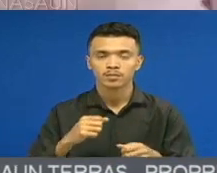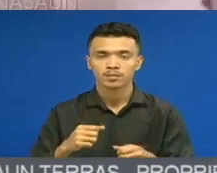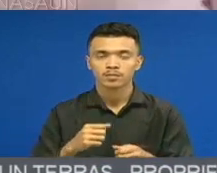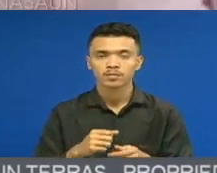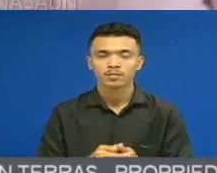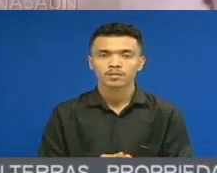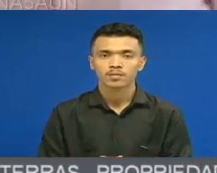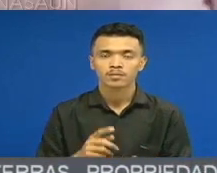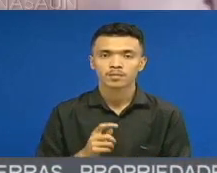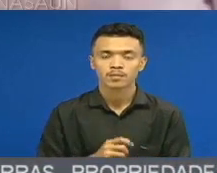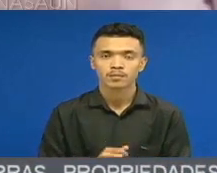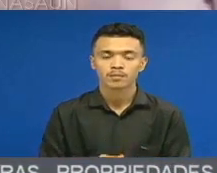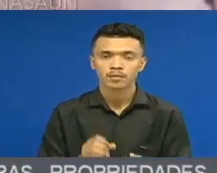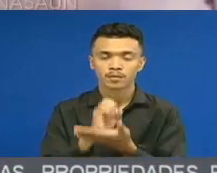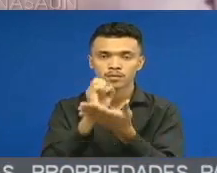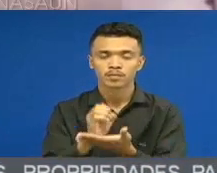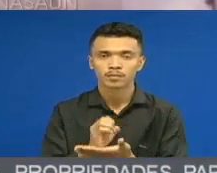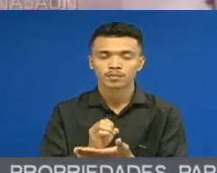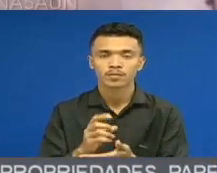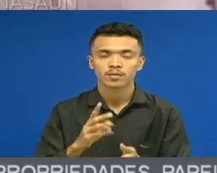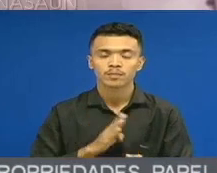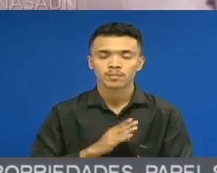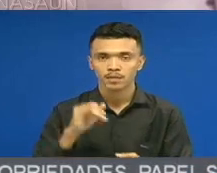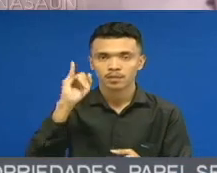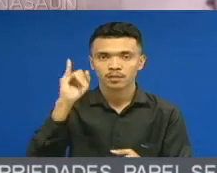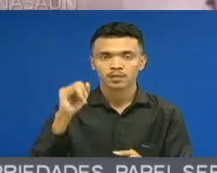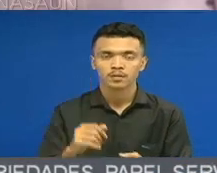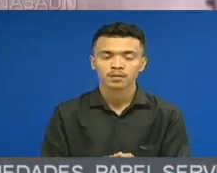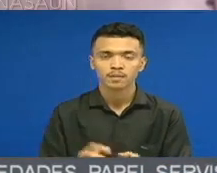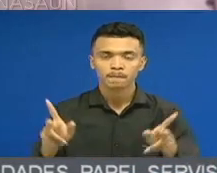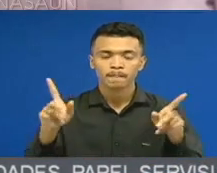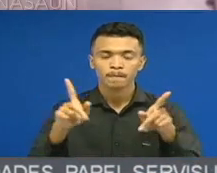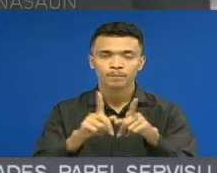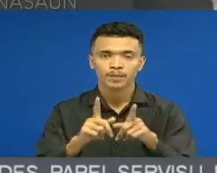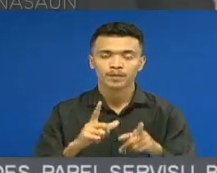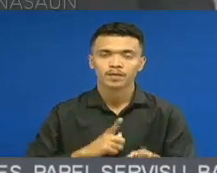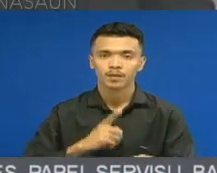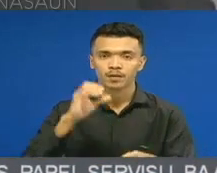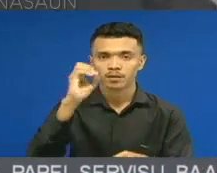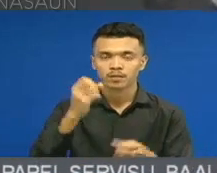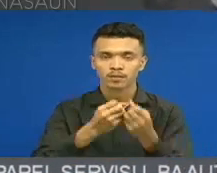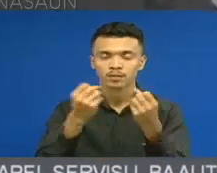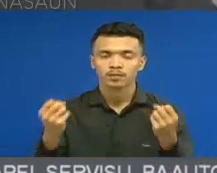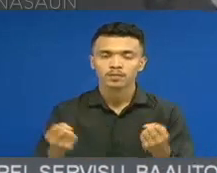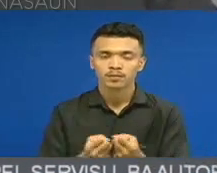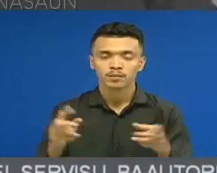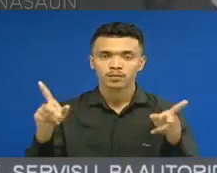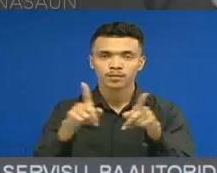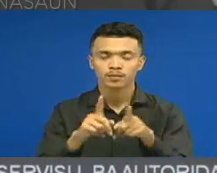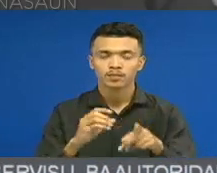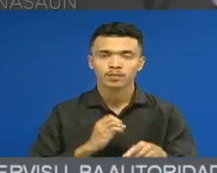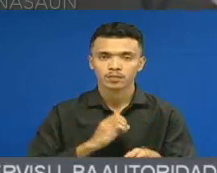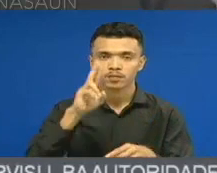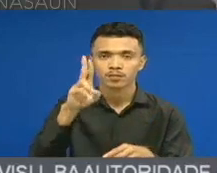Metinaru, Suku Sikone, posto administrativo Bariki, Litore, posto administrativo Laklo, Suku Builo, posto administrativo